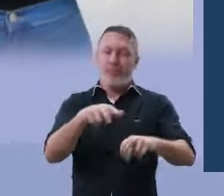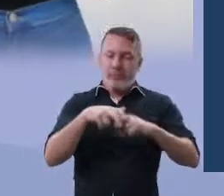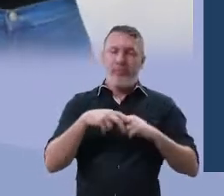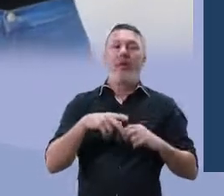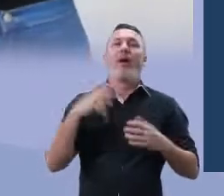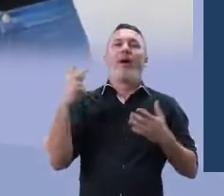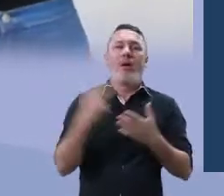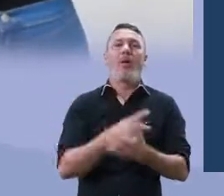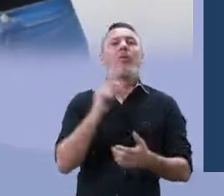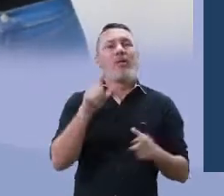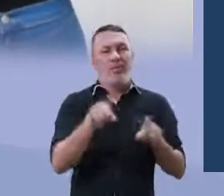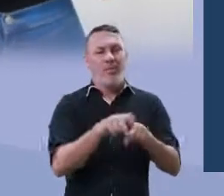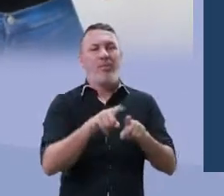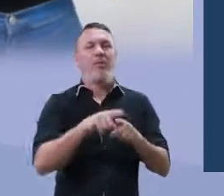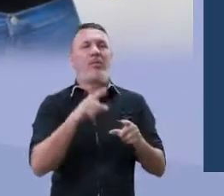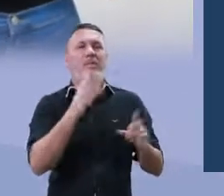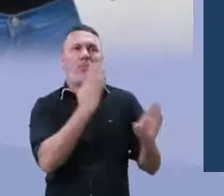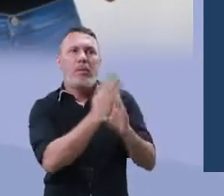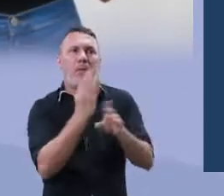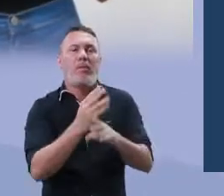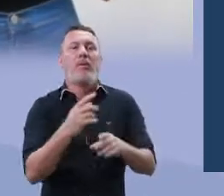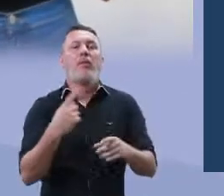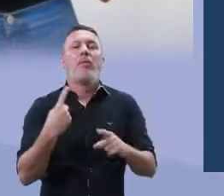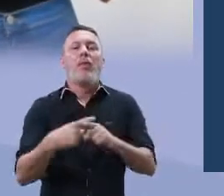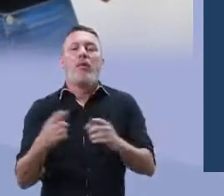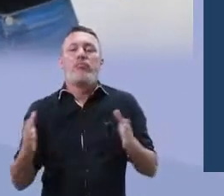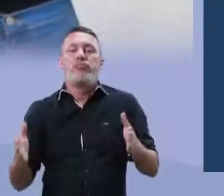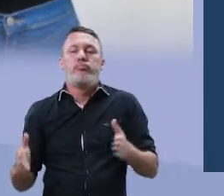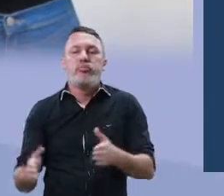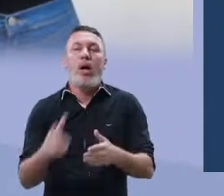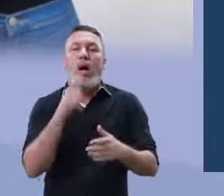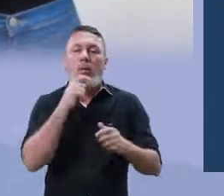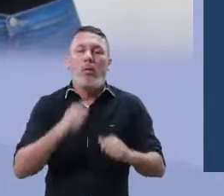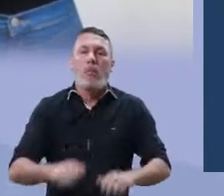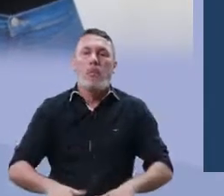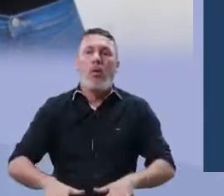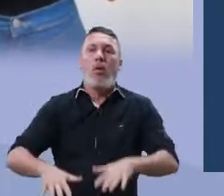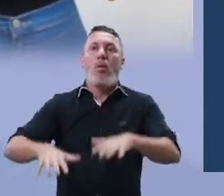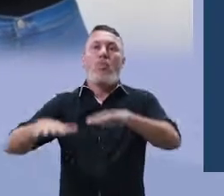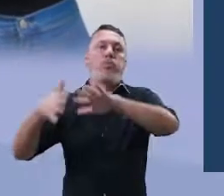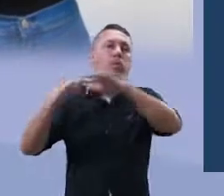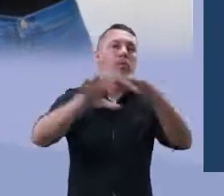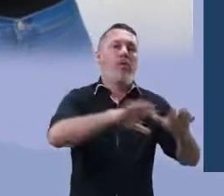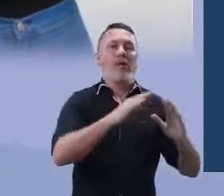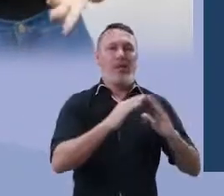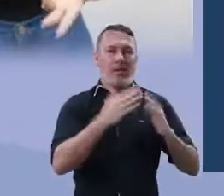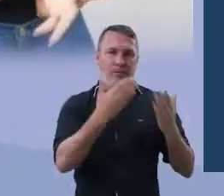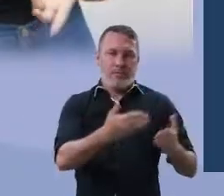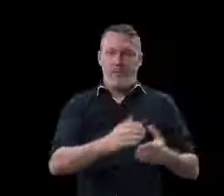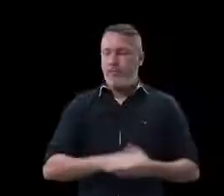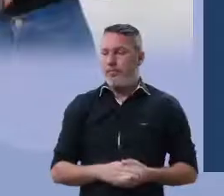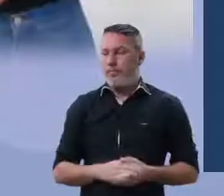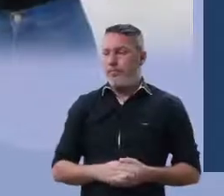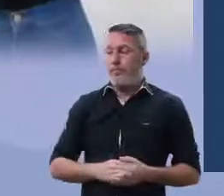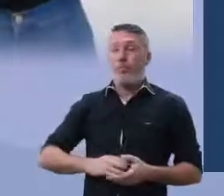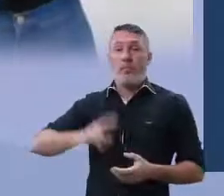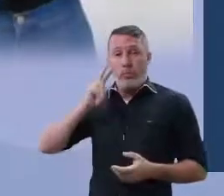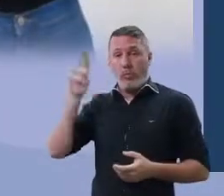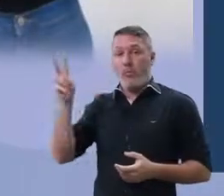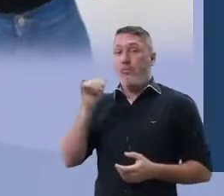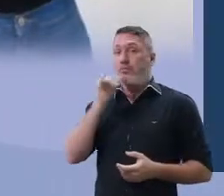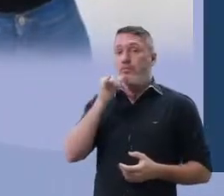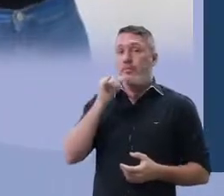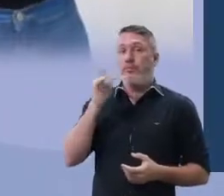esse motivo, a gente pode ter várias enchentes relacionadas a esse transbordamento, então, da água. Um exemplo